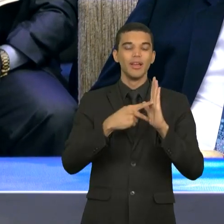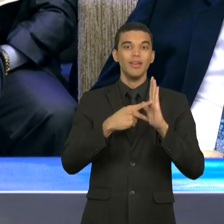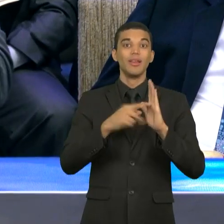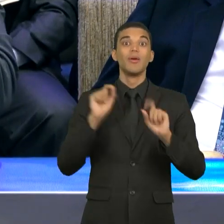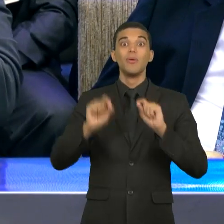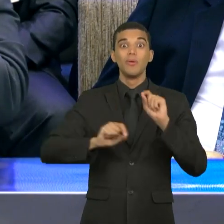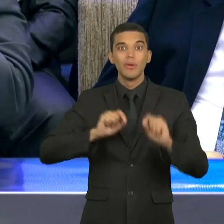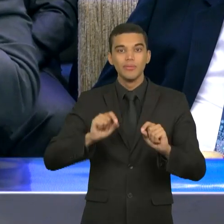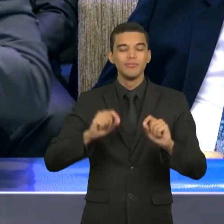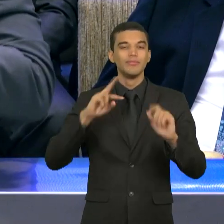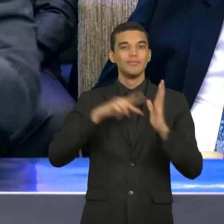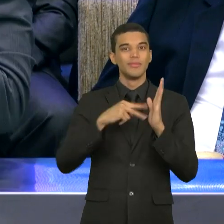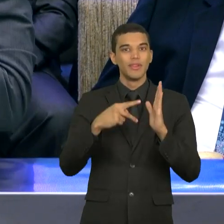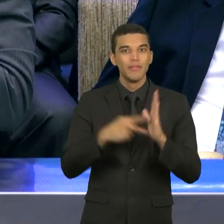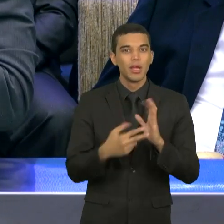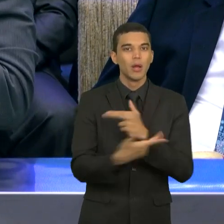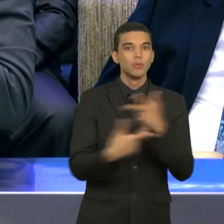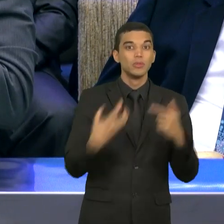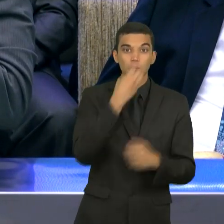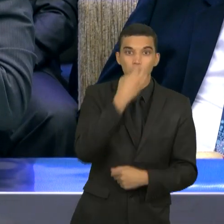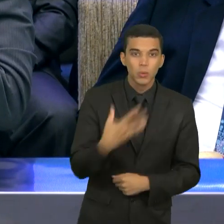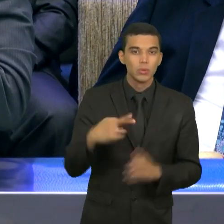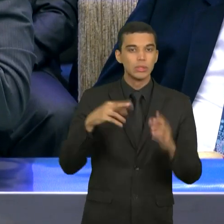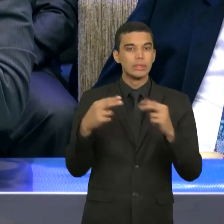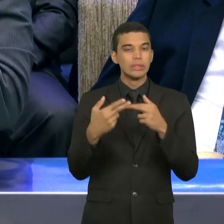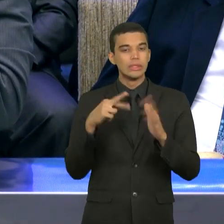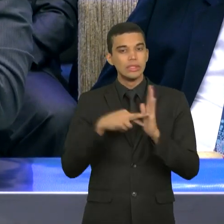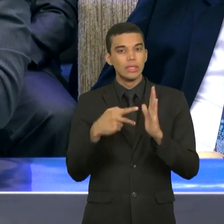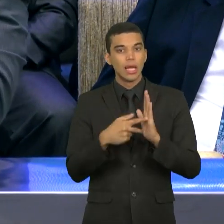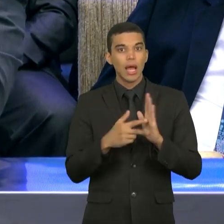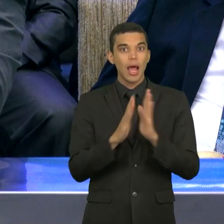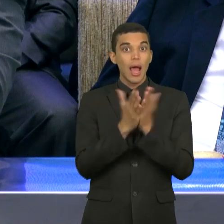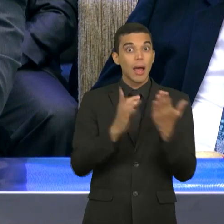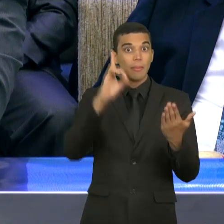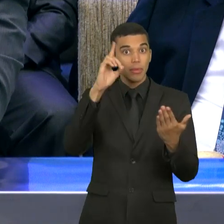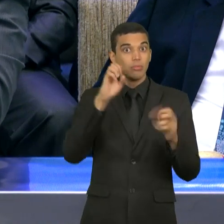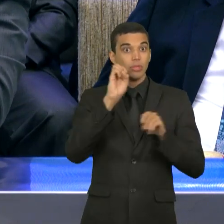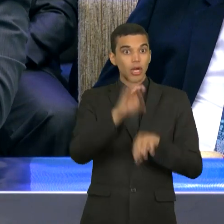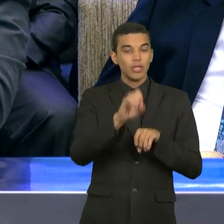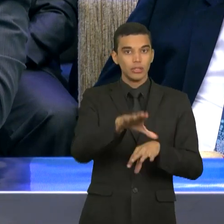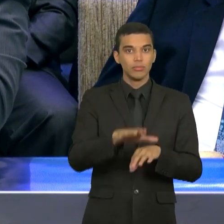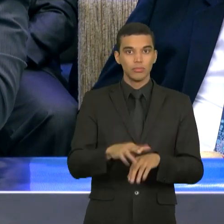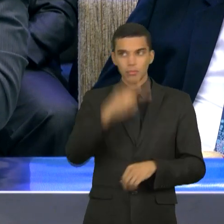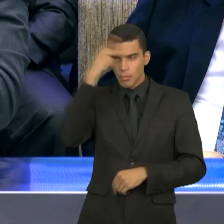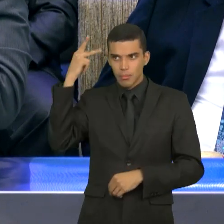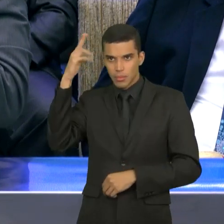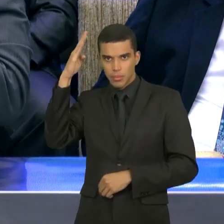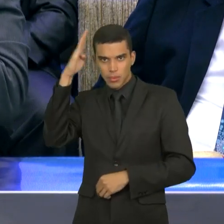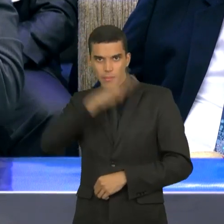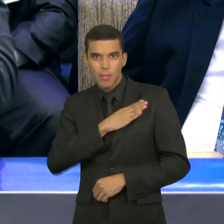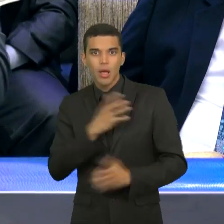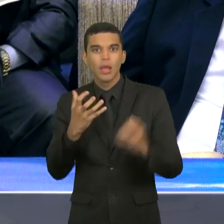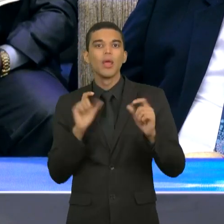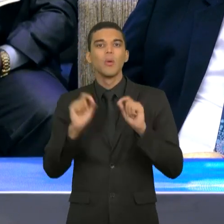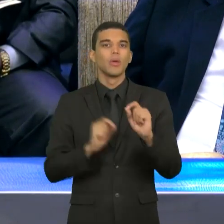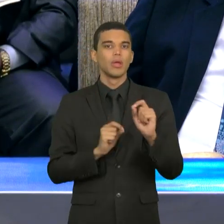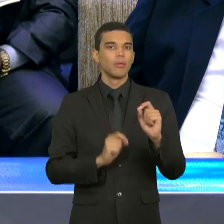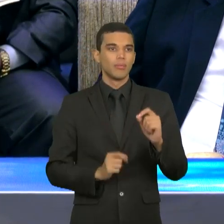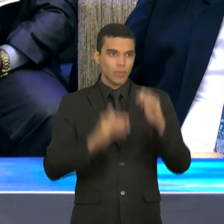nos explicando ao pastor Cássio e a mim que o que na verdade aconteceu foi que